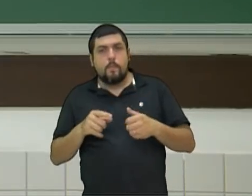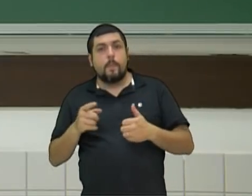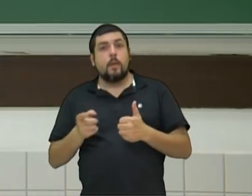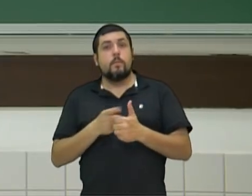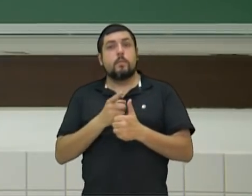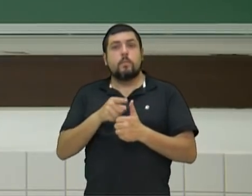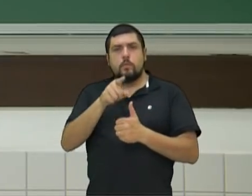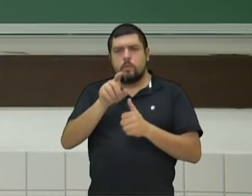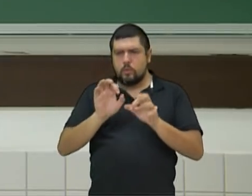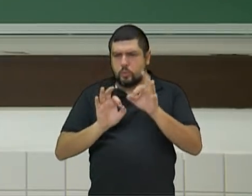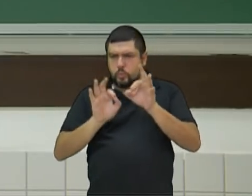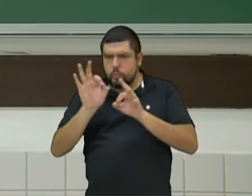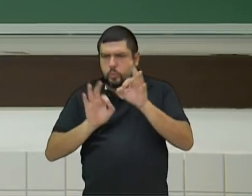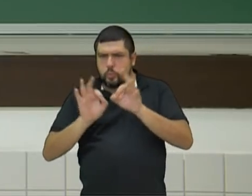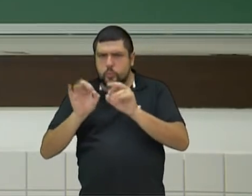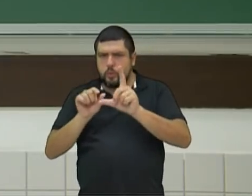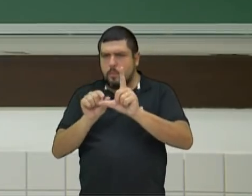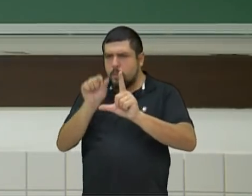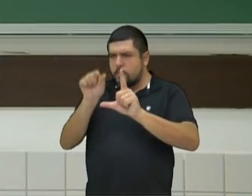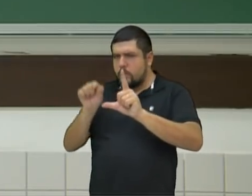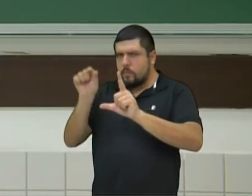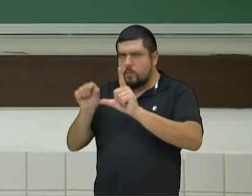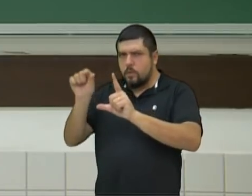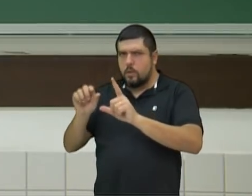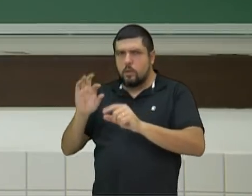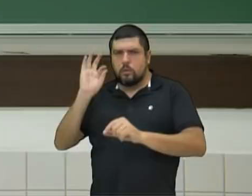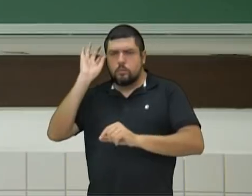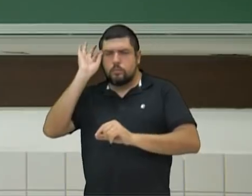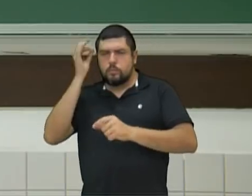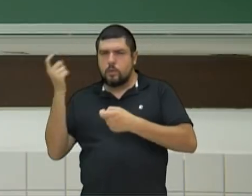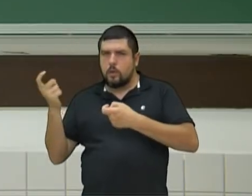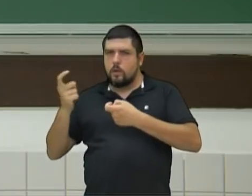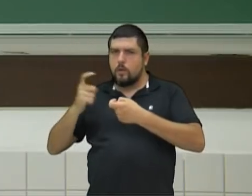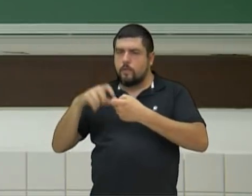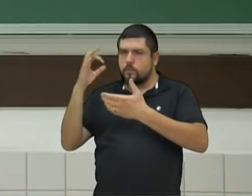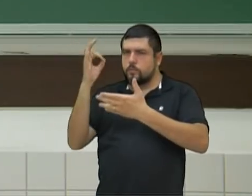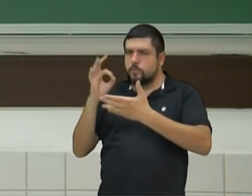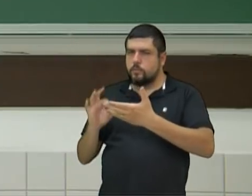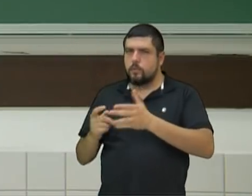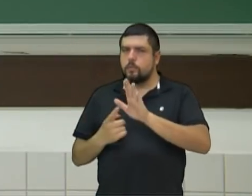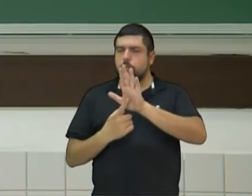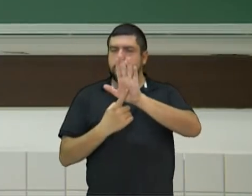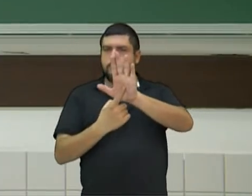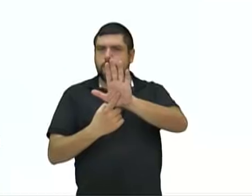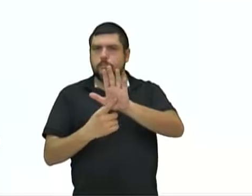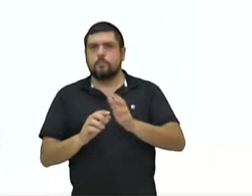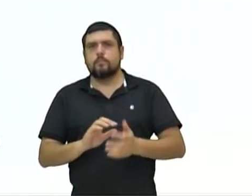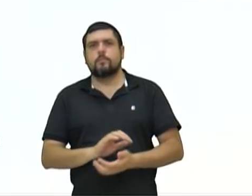vocês construírem esse gráfico aí. Eu já volto com ele construído para mostrar como é que ficou.